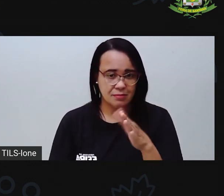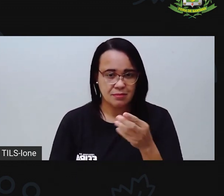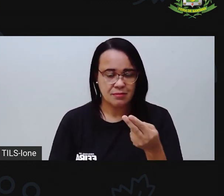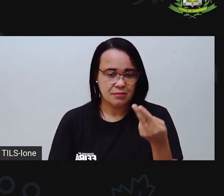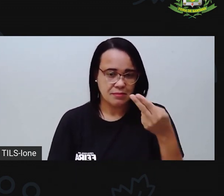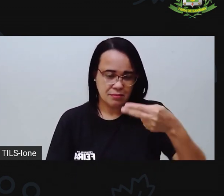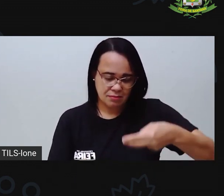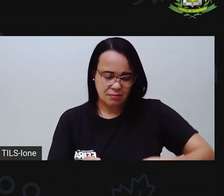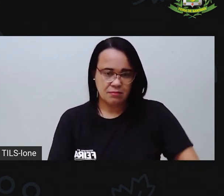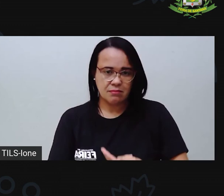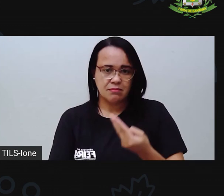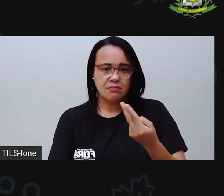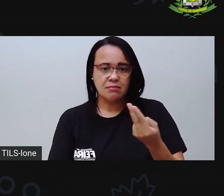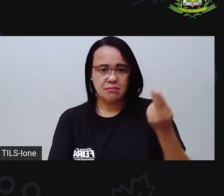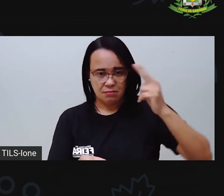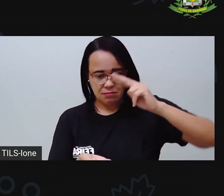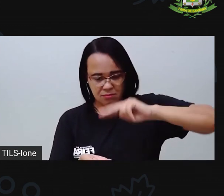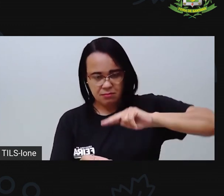bicarbonato, ó.